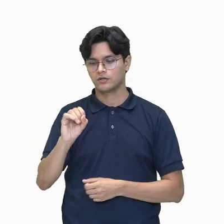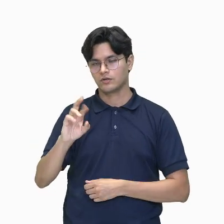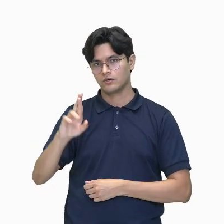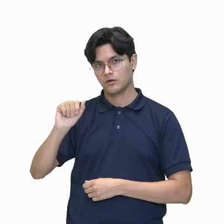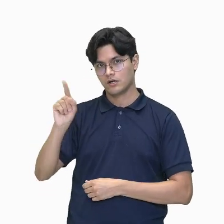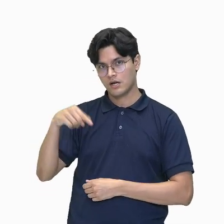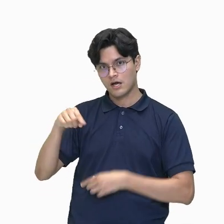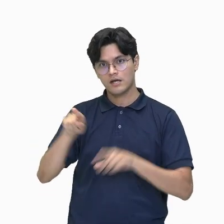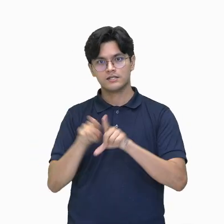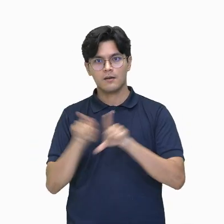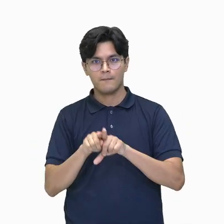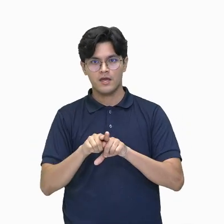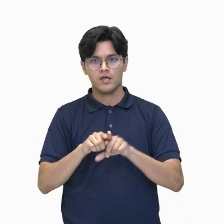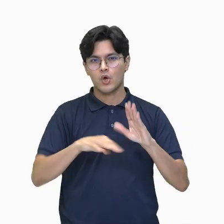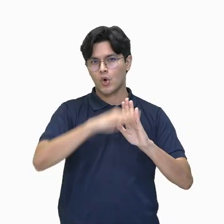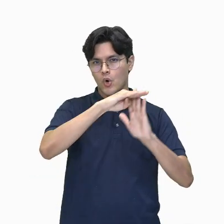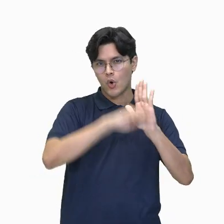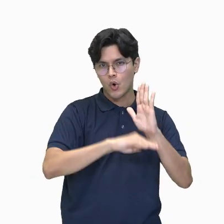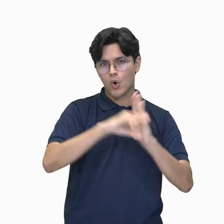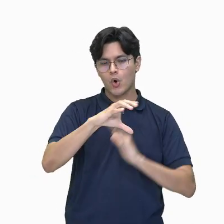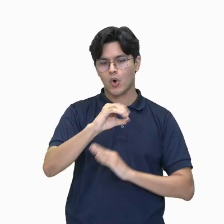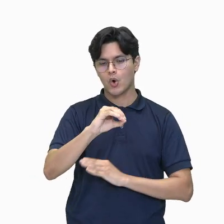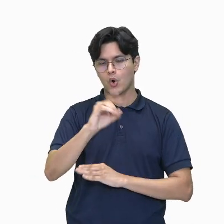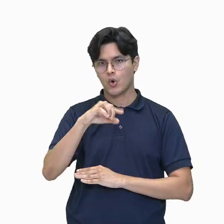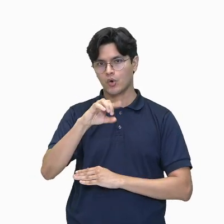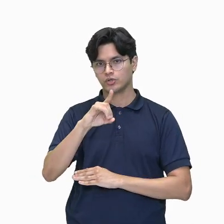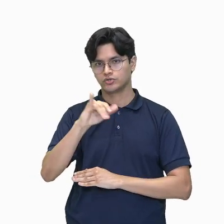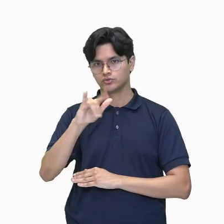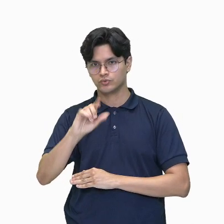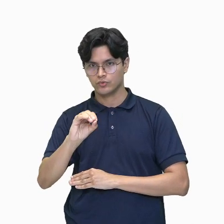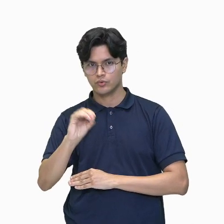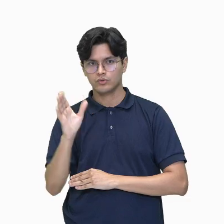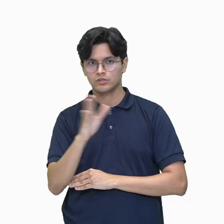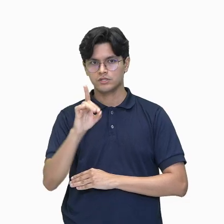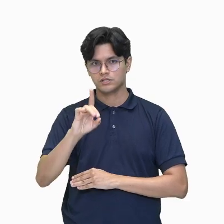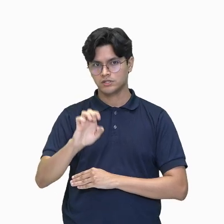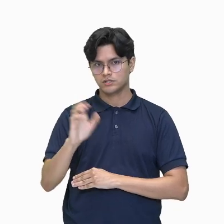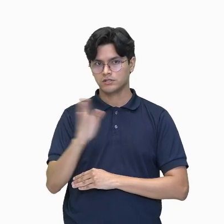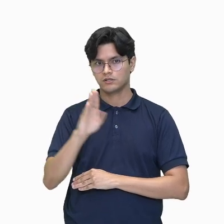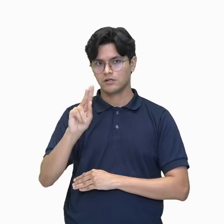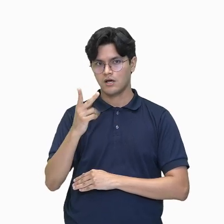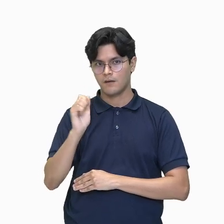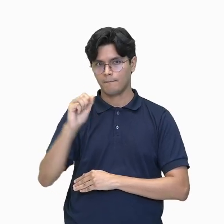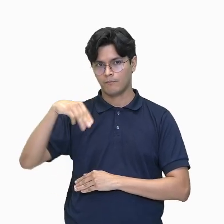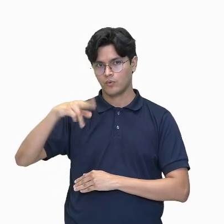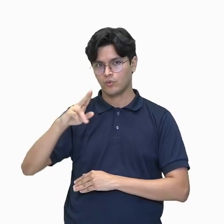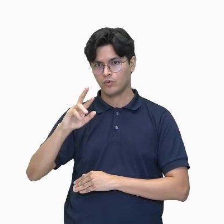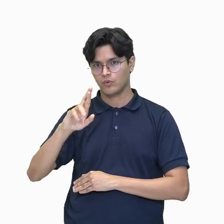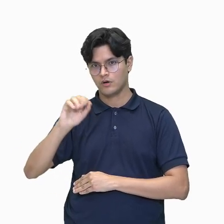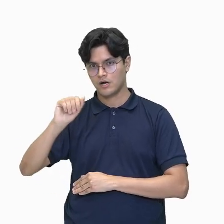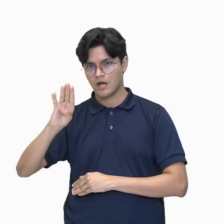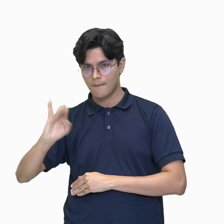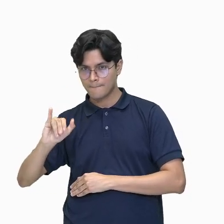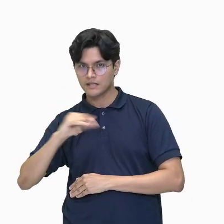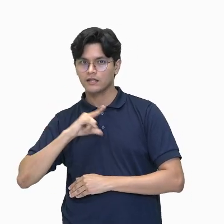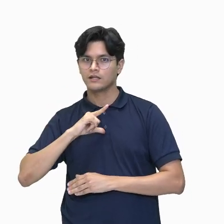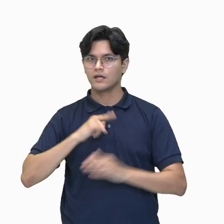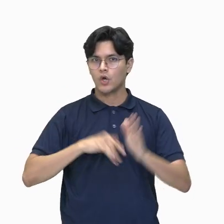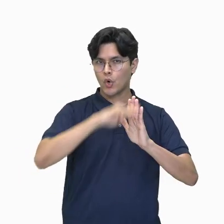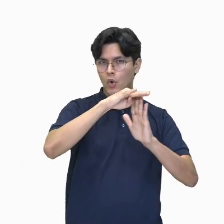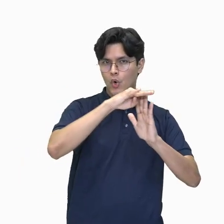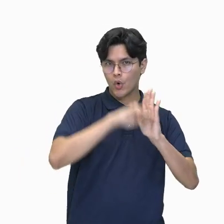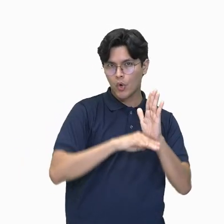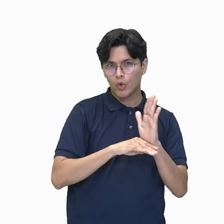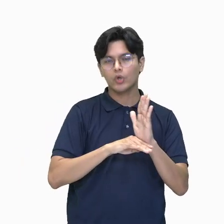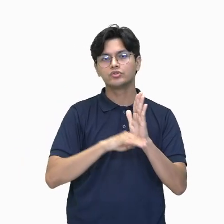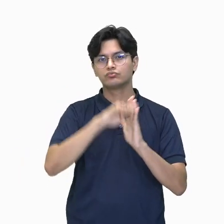Hammurabi, sistematizaram princípios morais que orientavam a vida dos fiéis, definindo o que era aceitável ou não. Esses